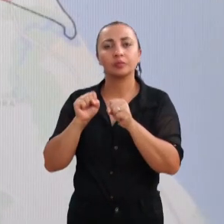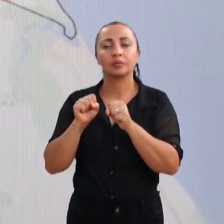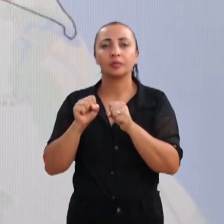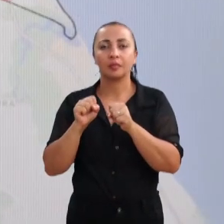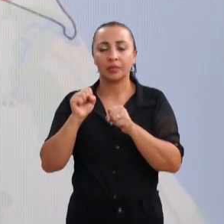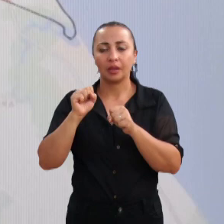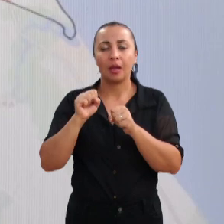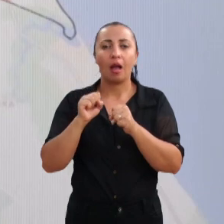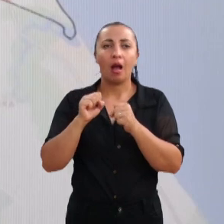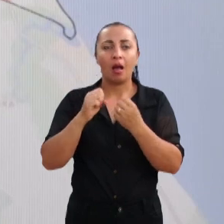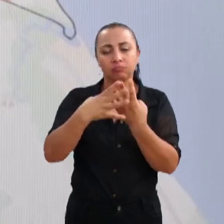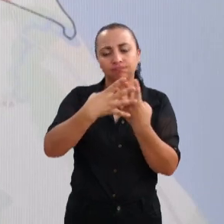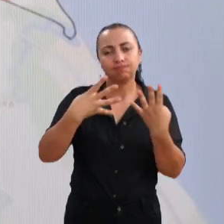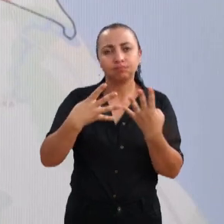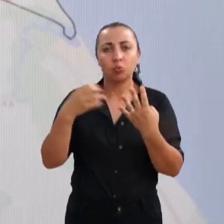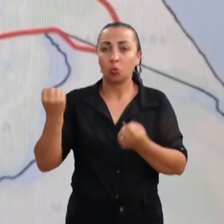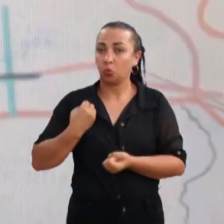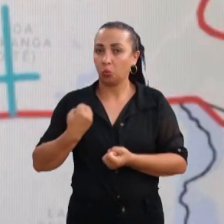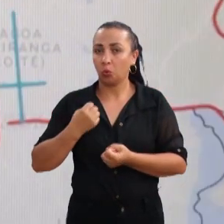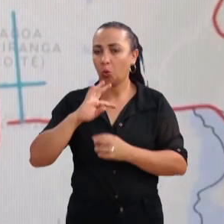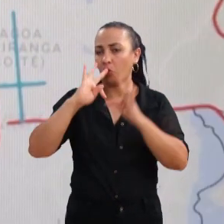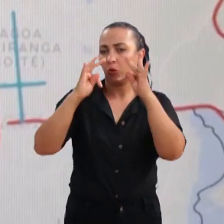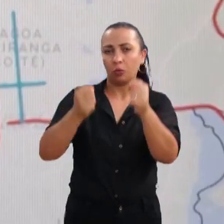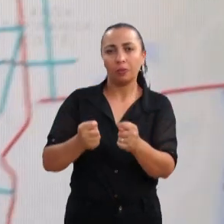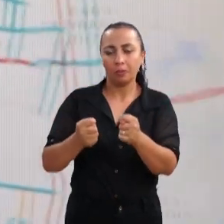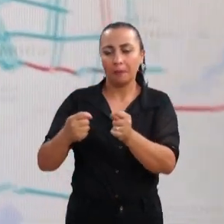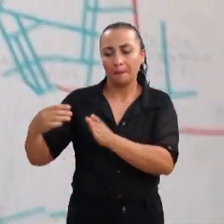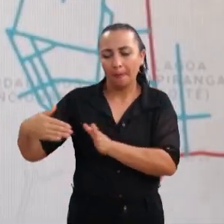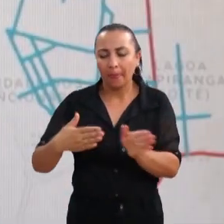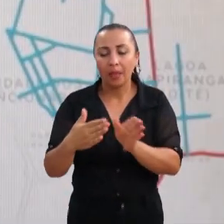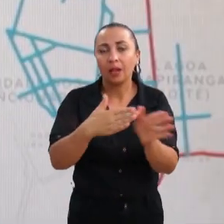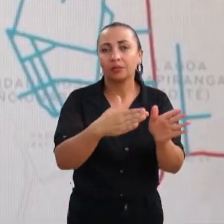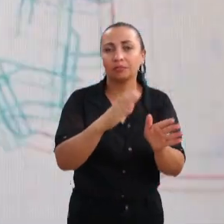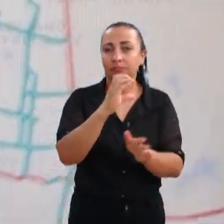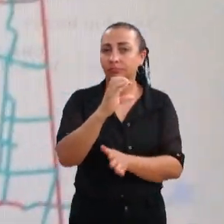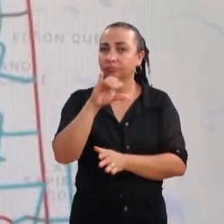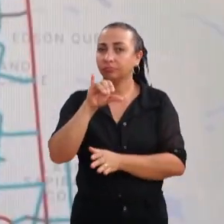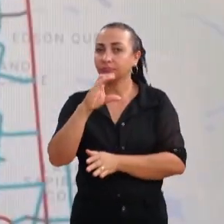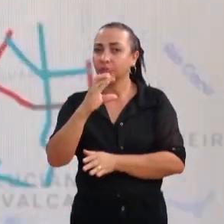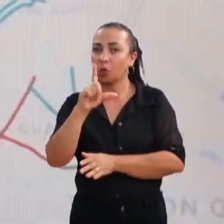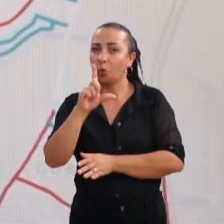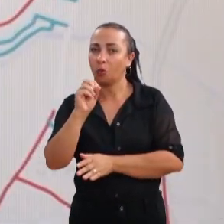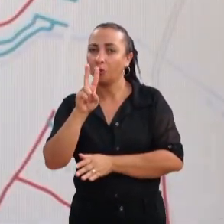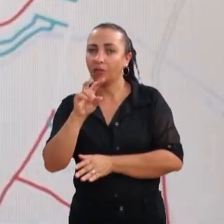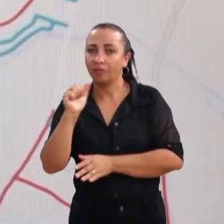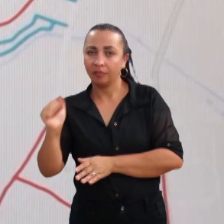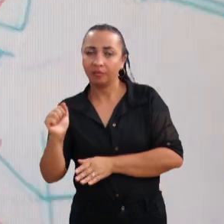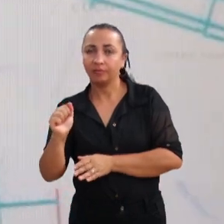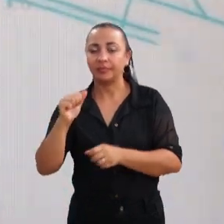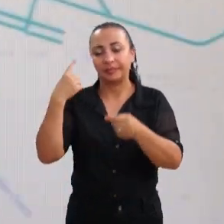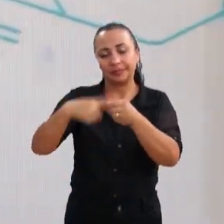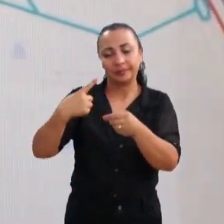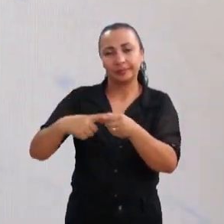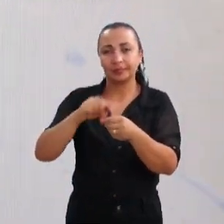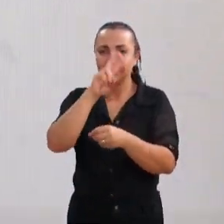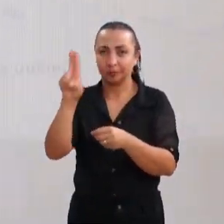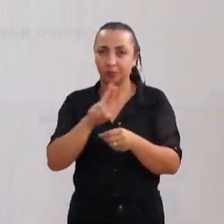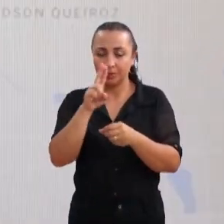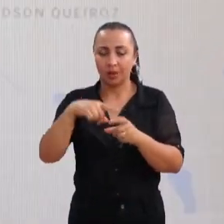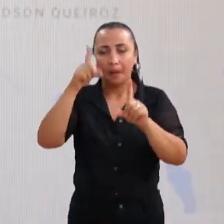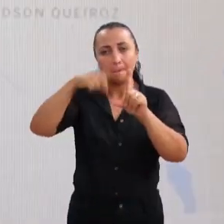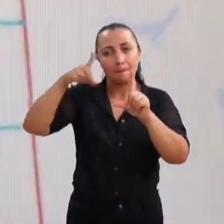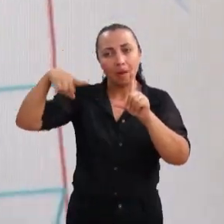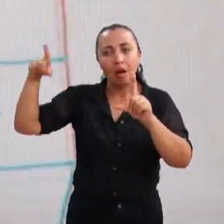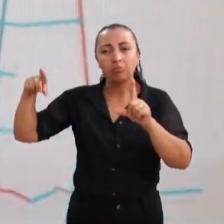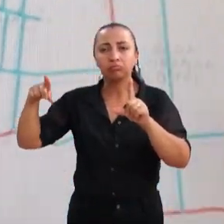pegou a malha total cicloviária e viária da cidade. E aí, utilizando